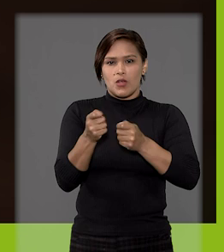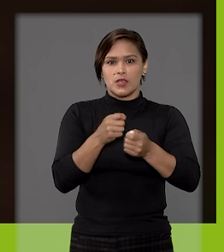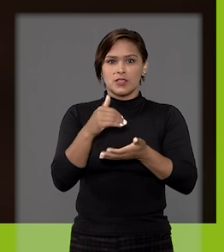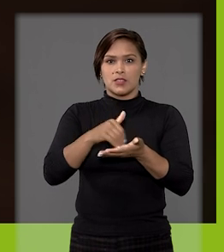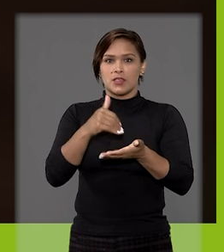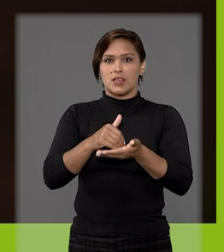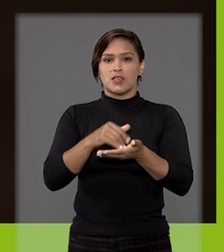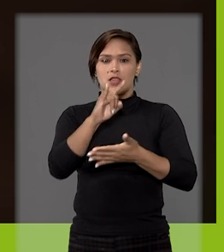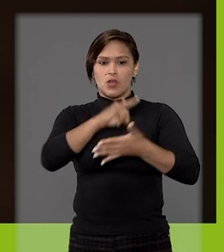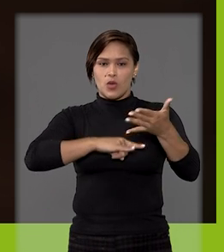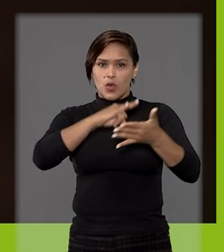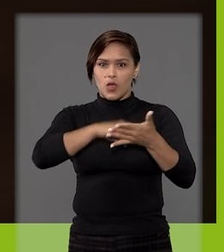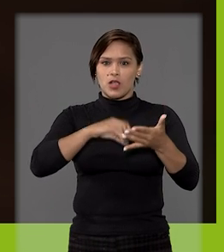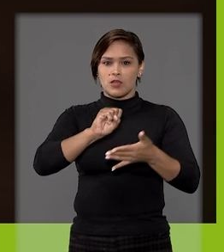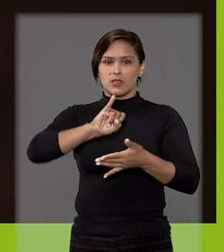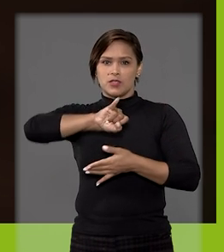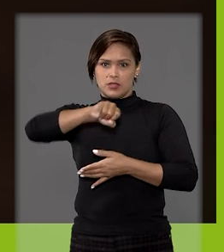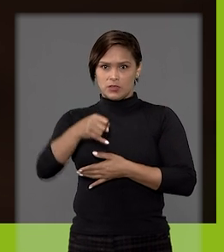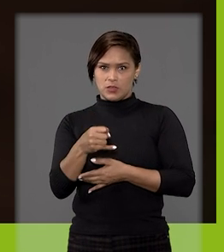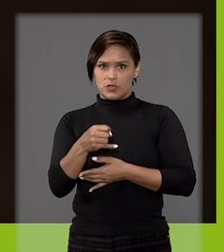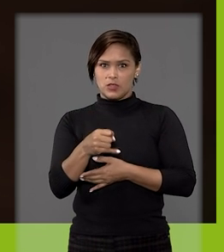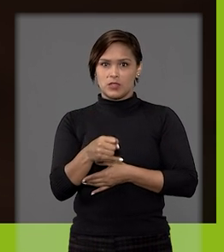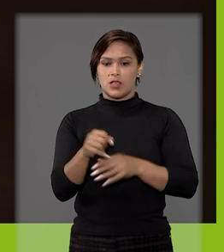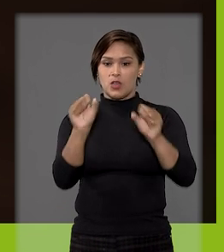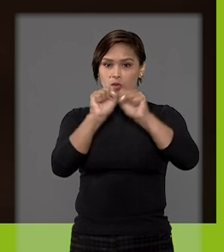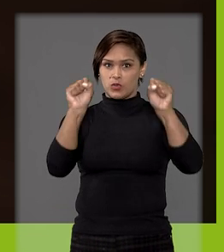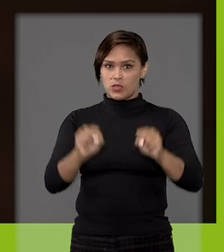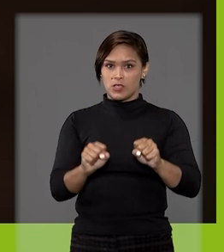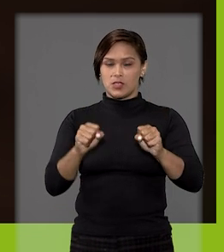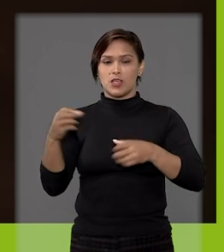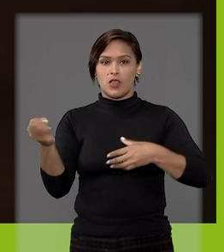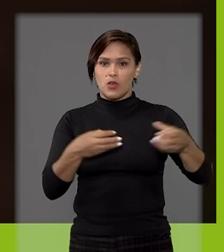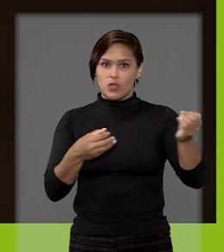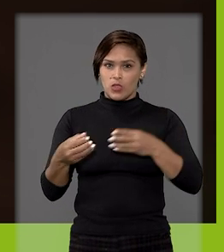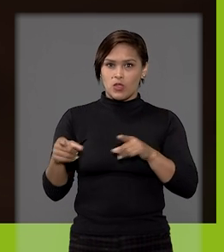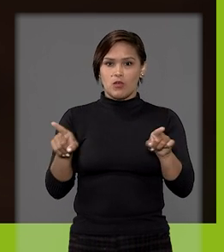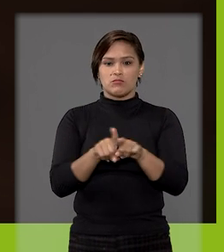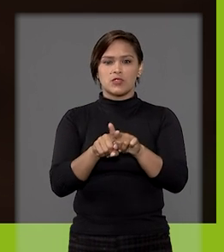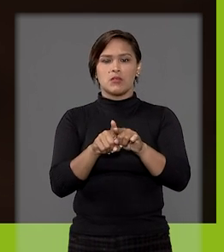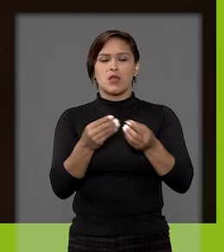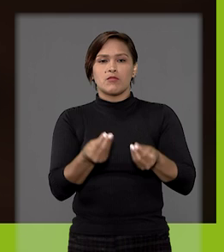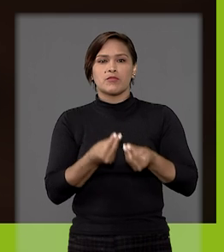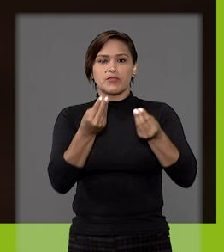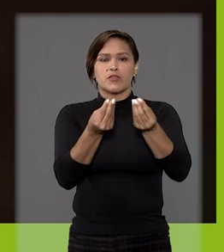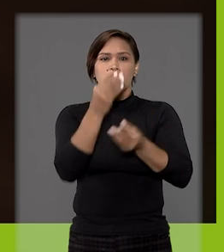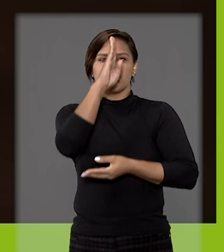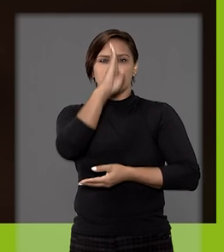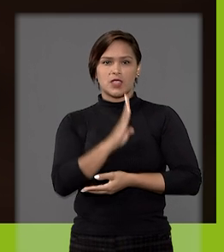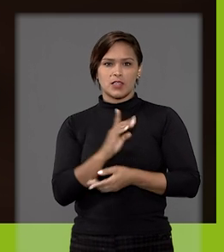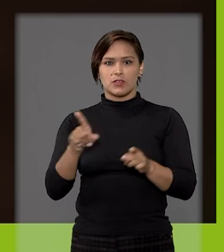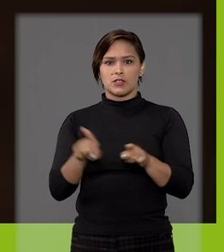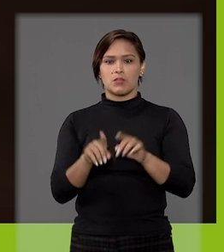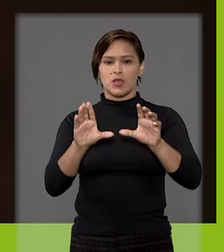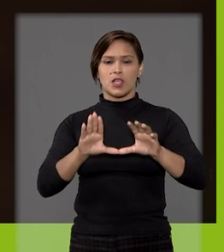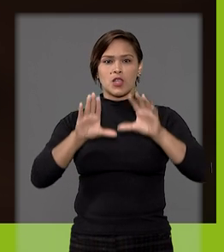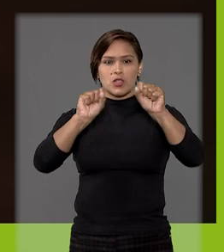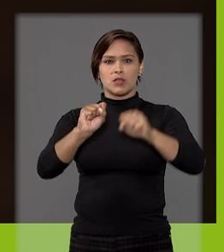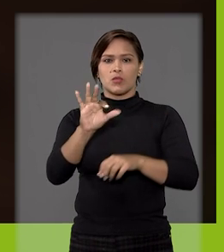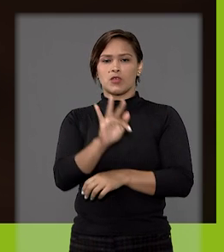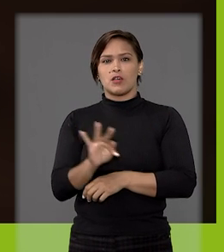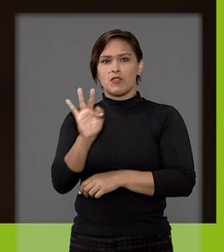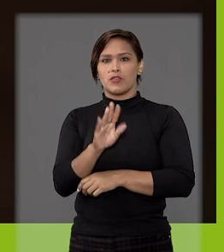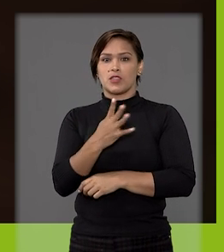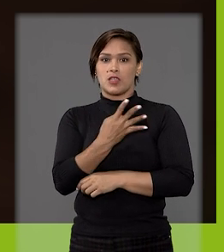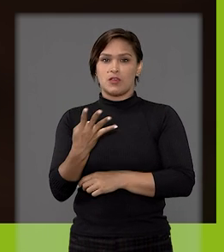pela Secretaria de Documentação do STJ. O sistema e suas atualizações foram cedidos gratuitamente pelo Tribunal